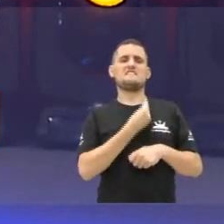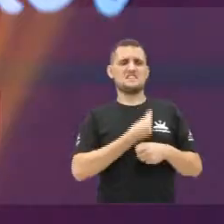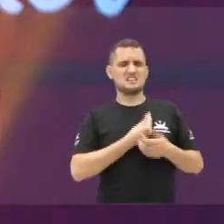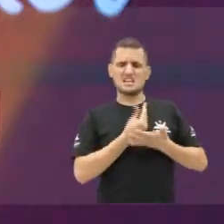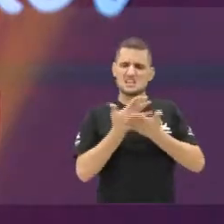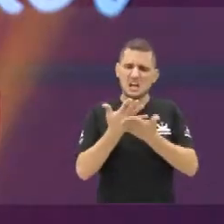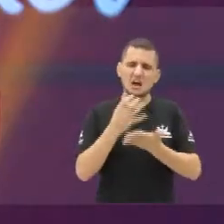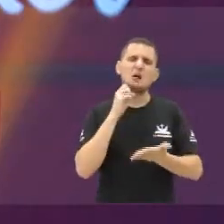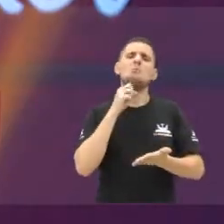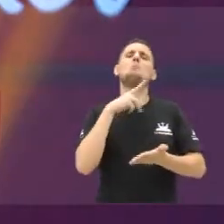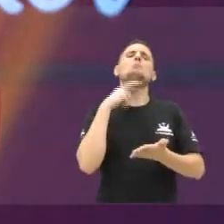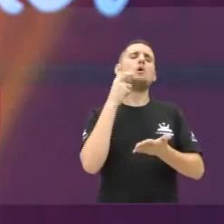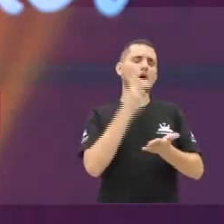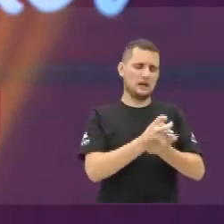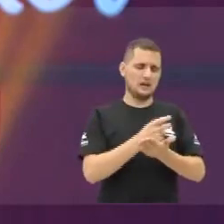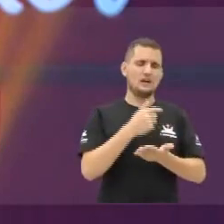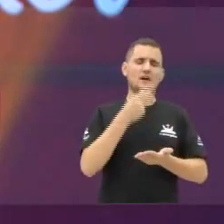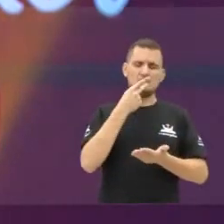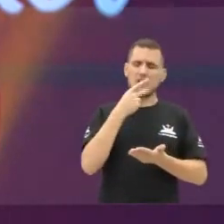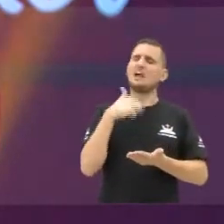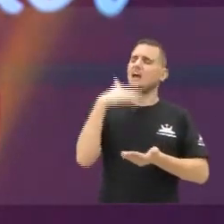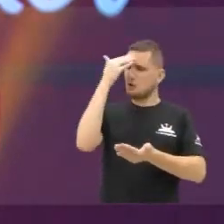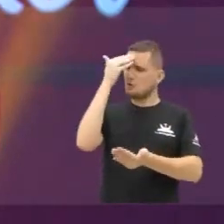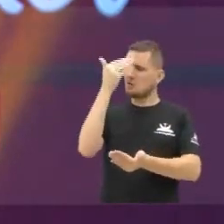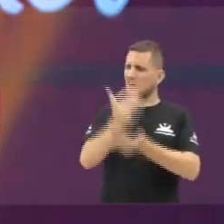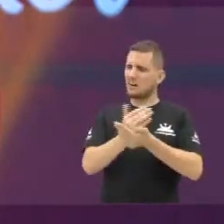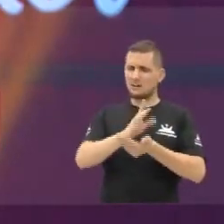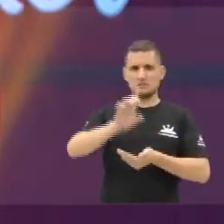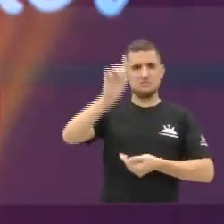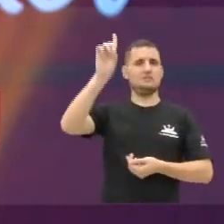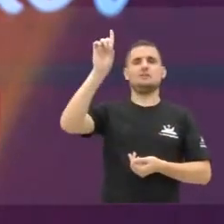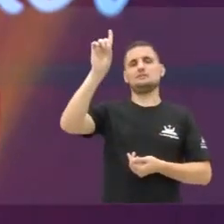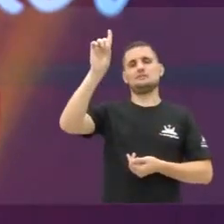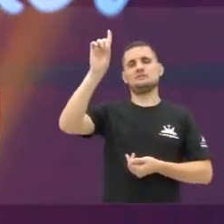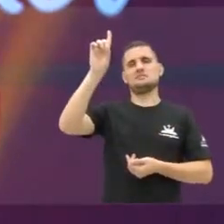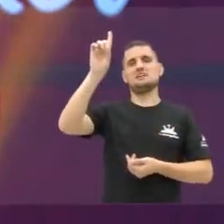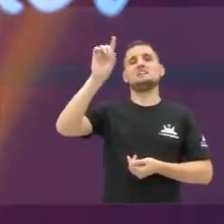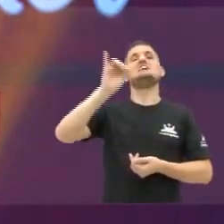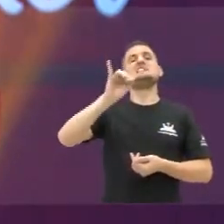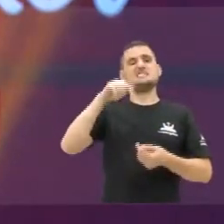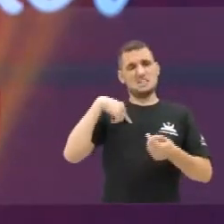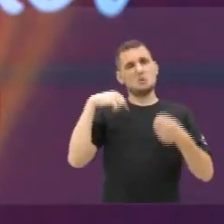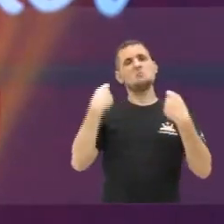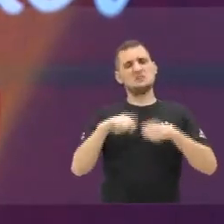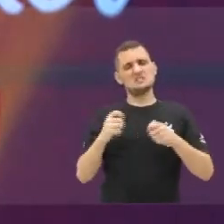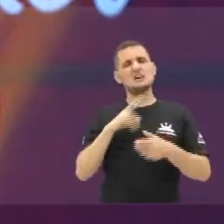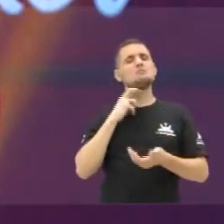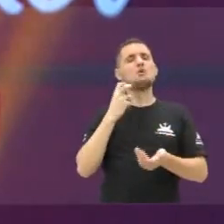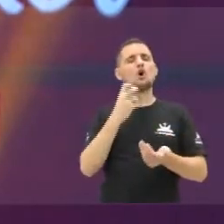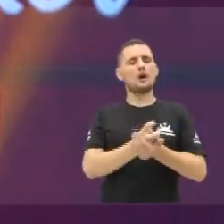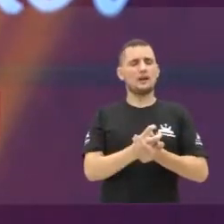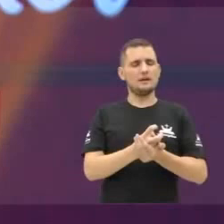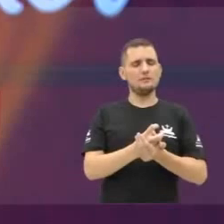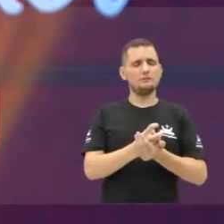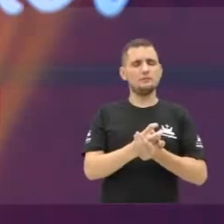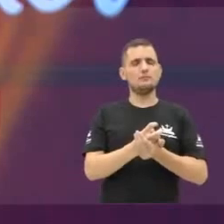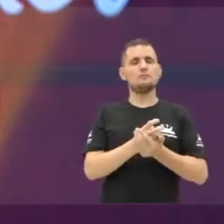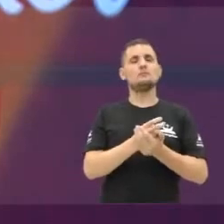dizer: eu creio nesse Deus. E se for preciso eu morrer para dar a vida por